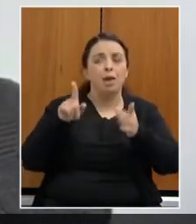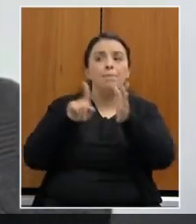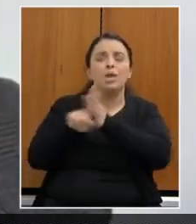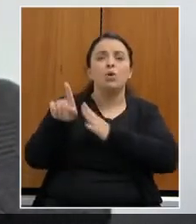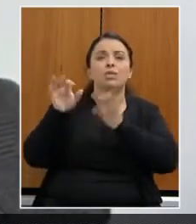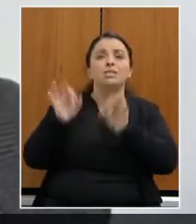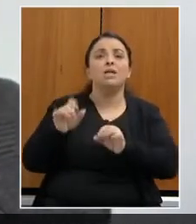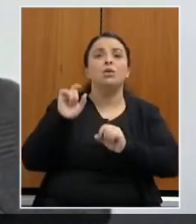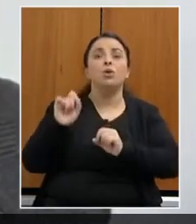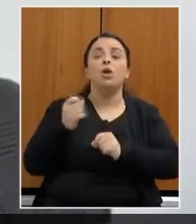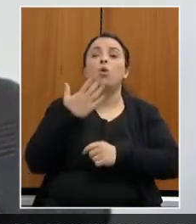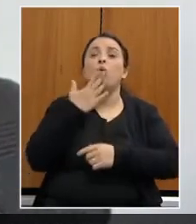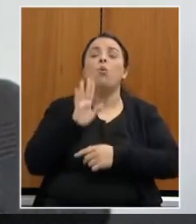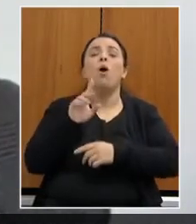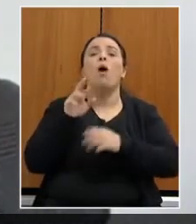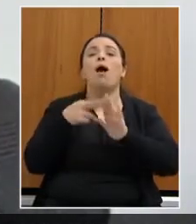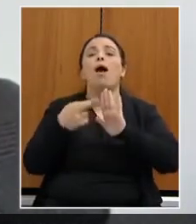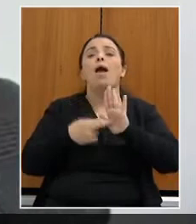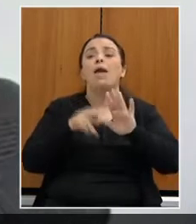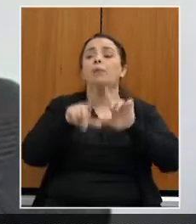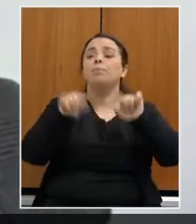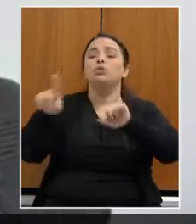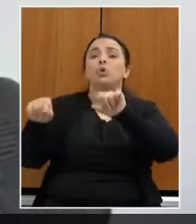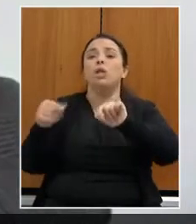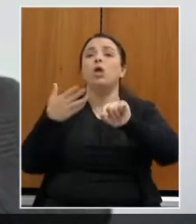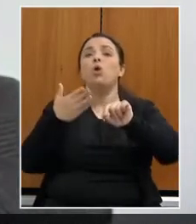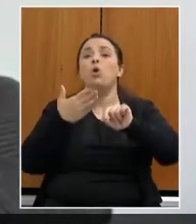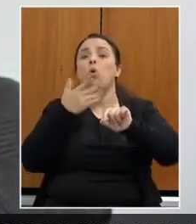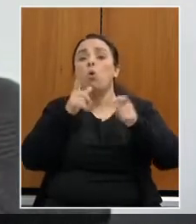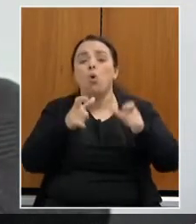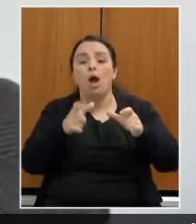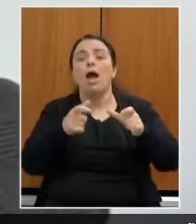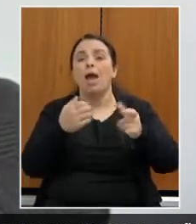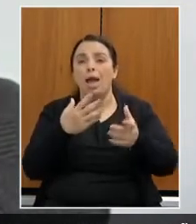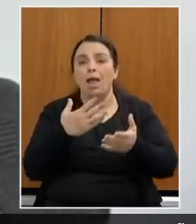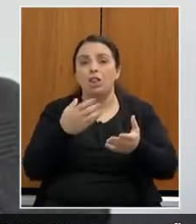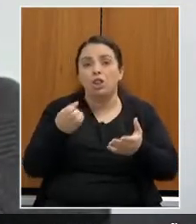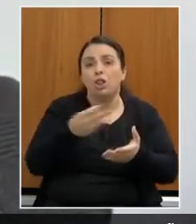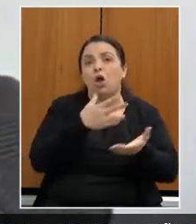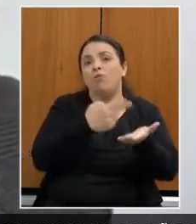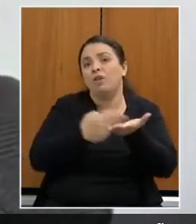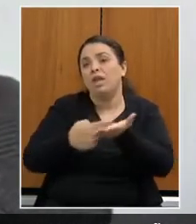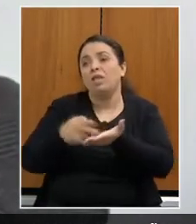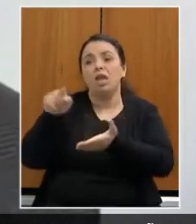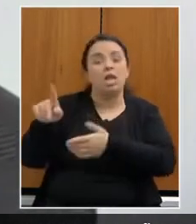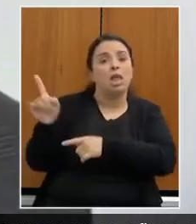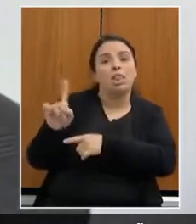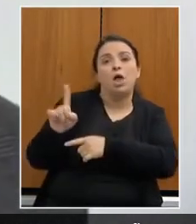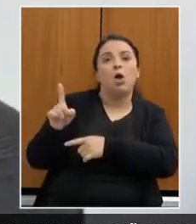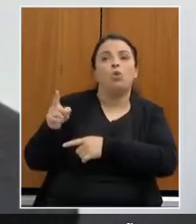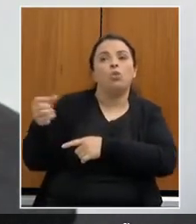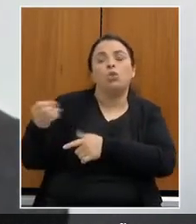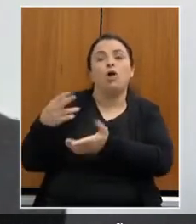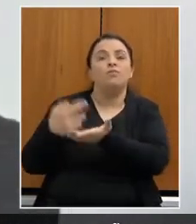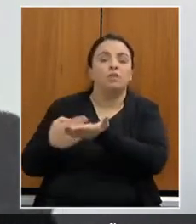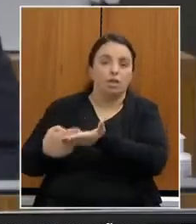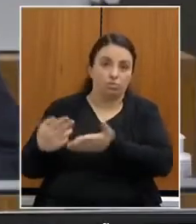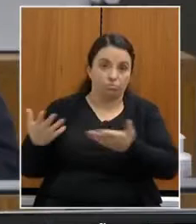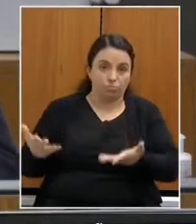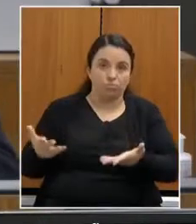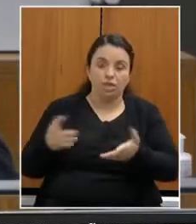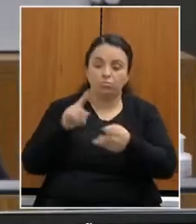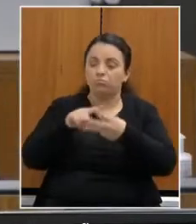possa esclarecer a população por enquanto só essas três perguntas muito obrigado viu secretário eu que